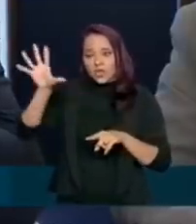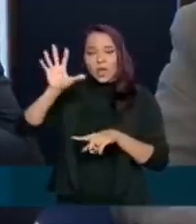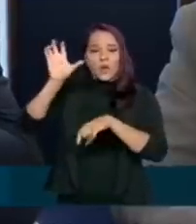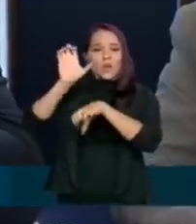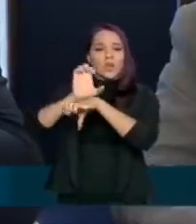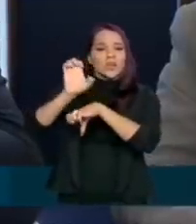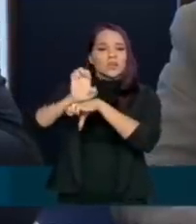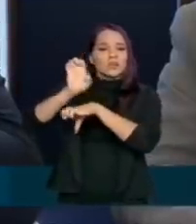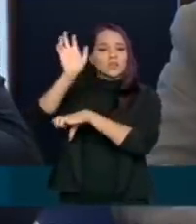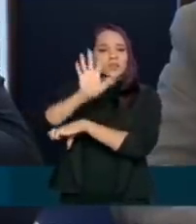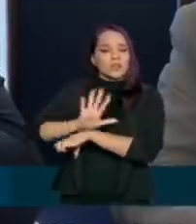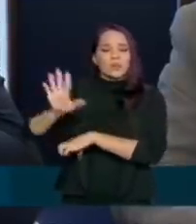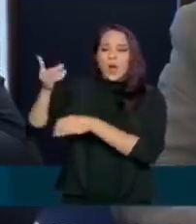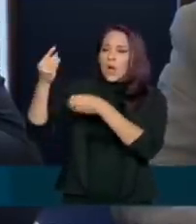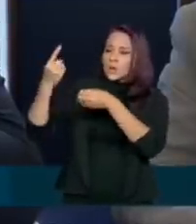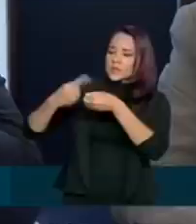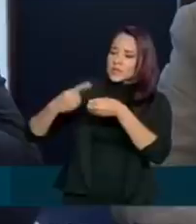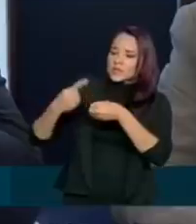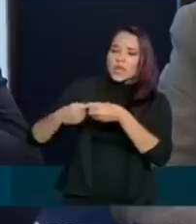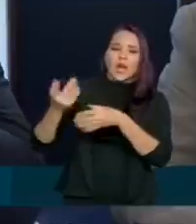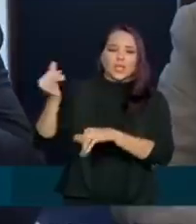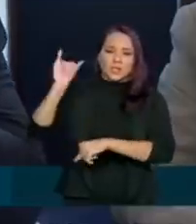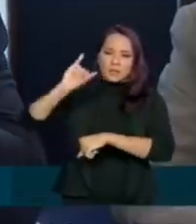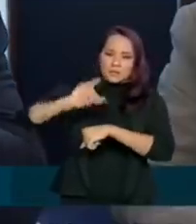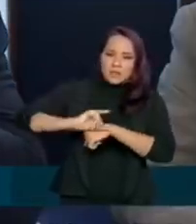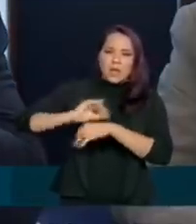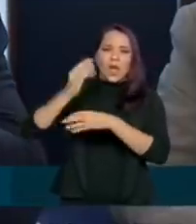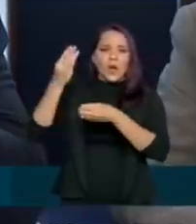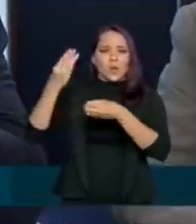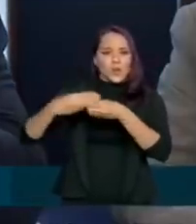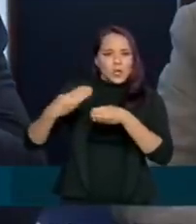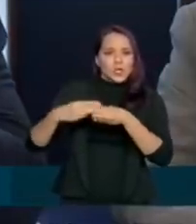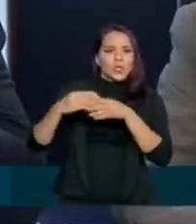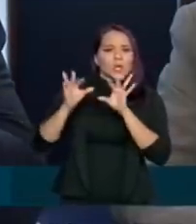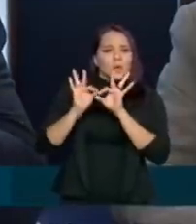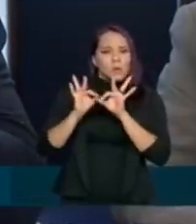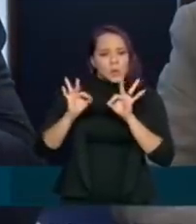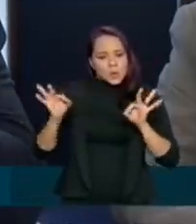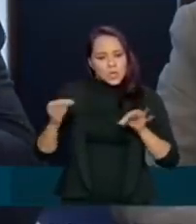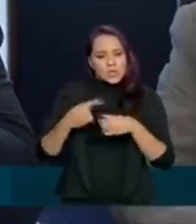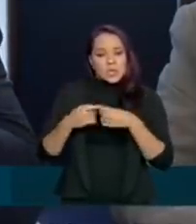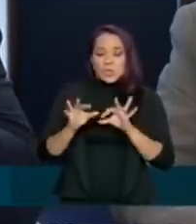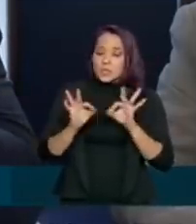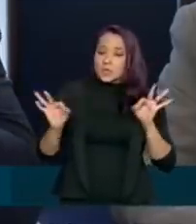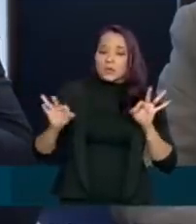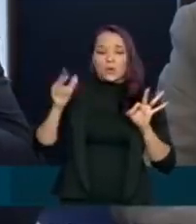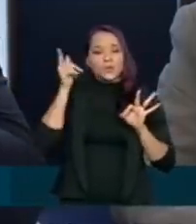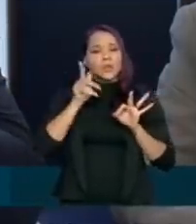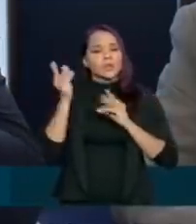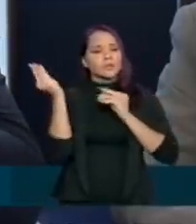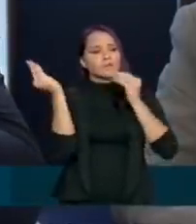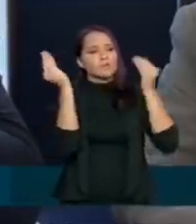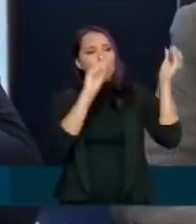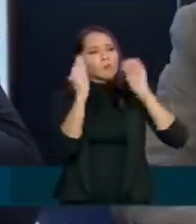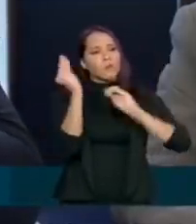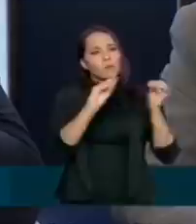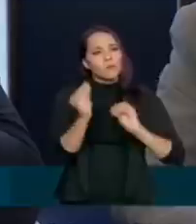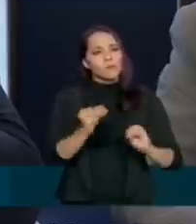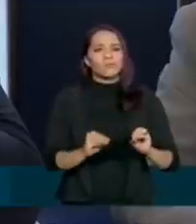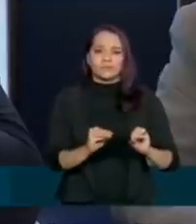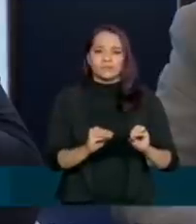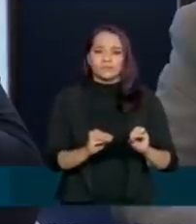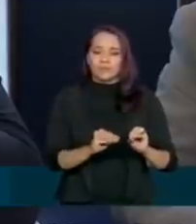estadual, cidade, capital, região metropolitana e interior, nós podemos colocar ali os dados que cheguem para aquele